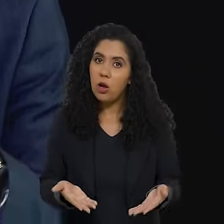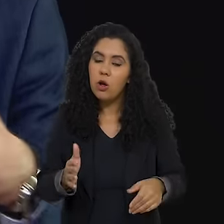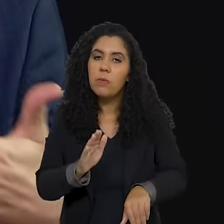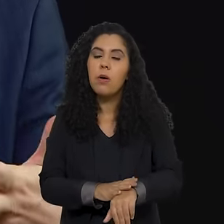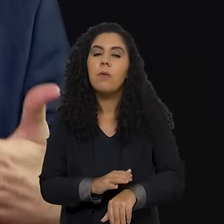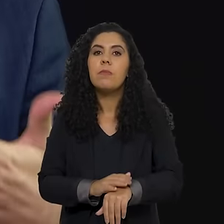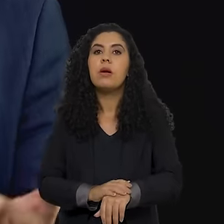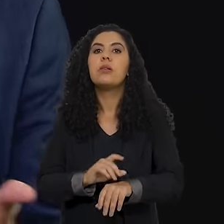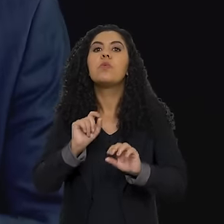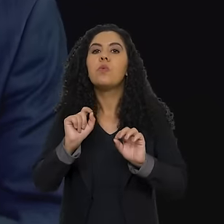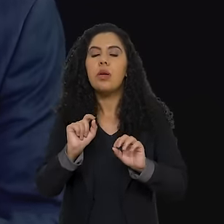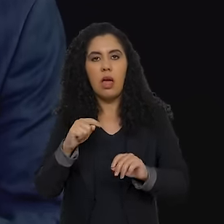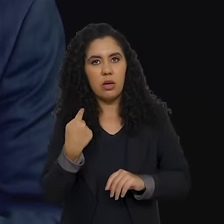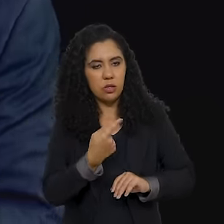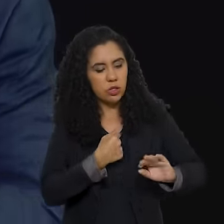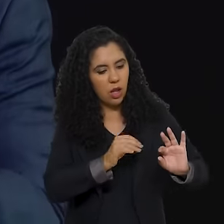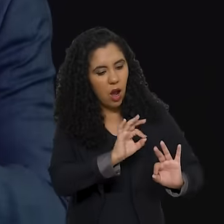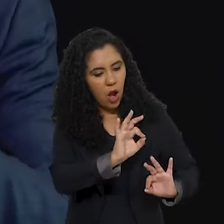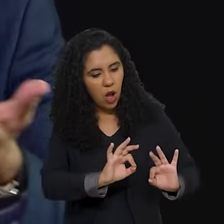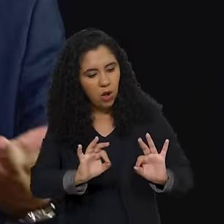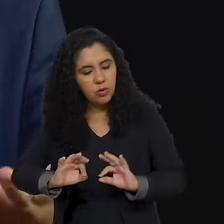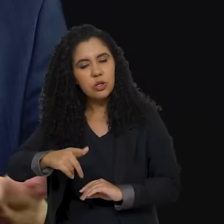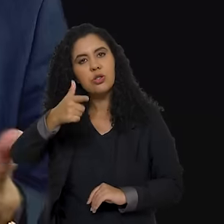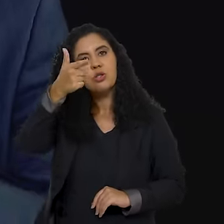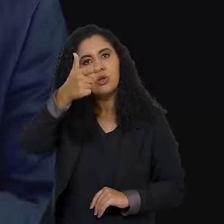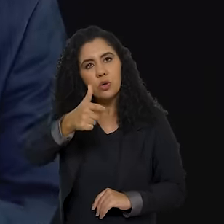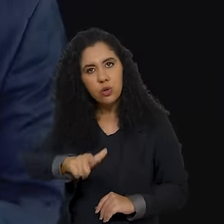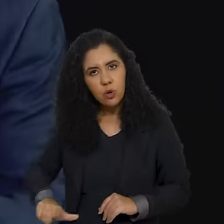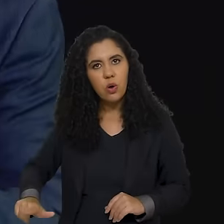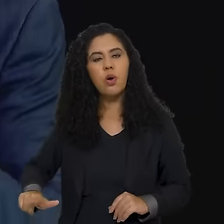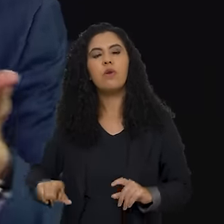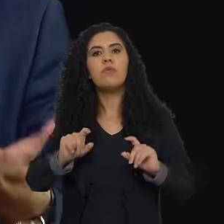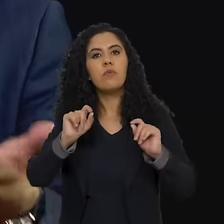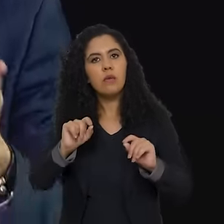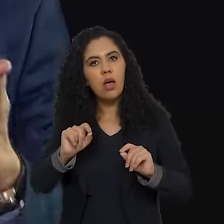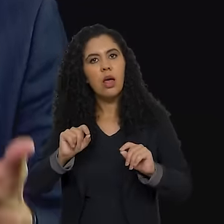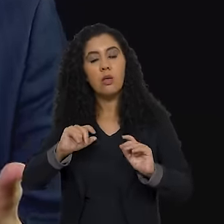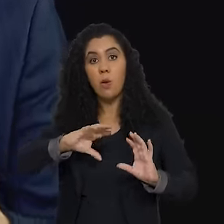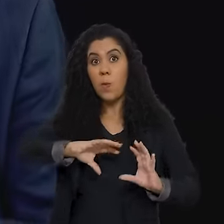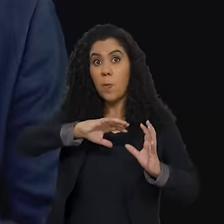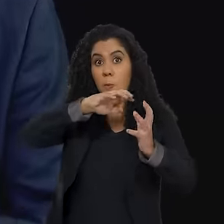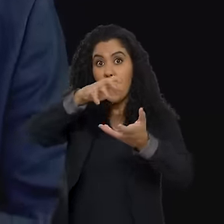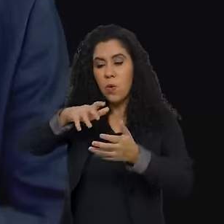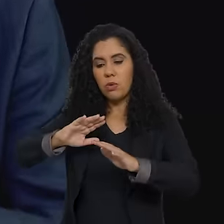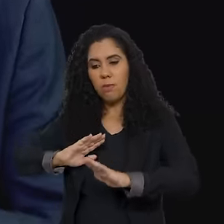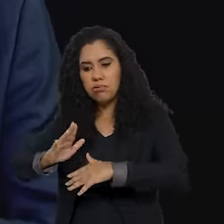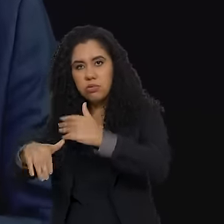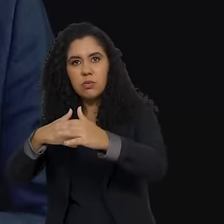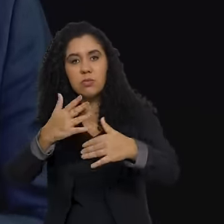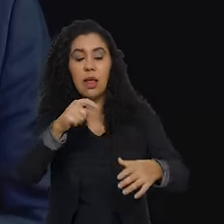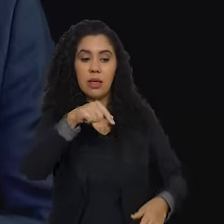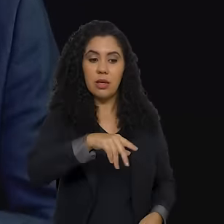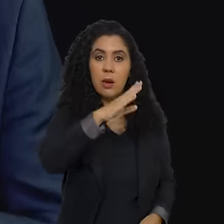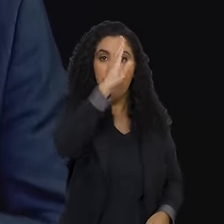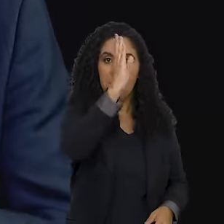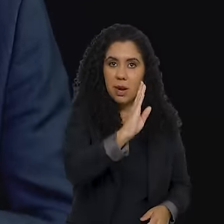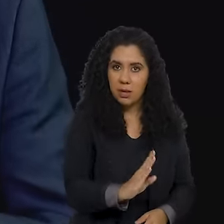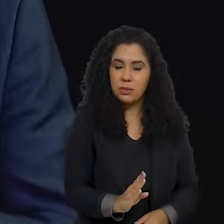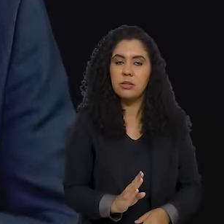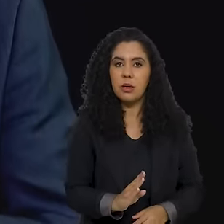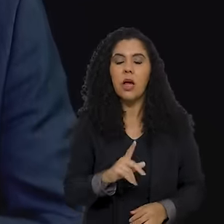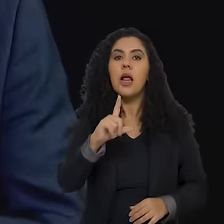Então, nesse momento, está havendo uma reorganização dessa cadeia de suprimentos globais. E o Brasil, nesse processo,